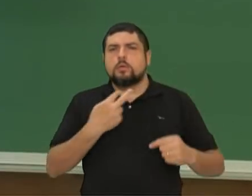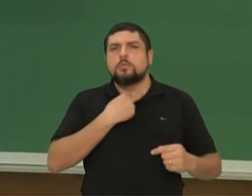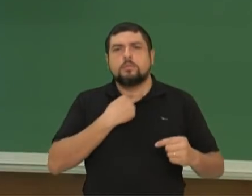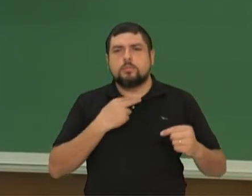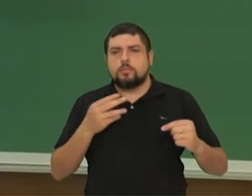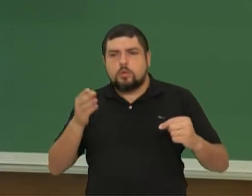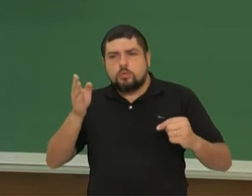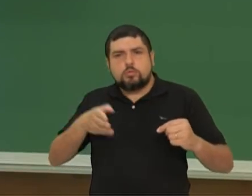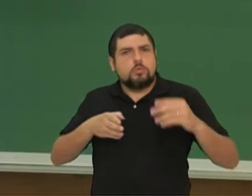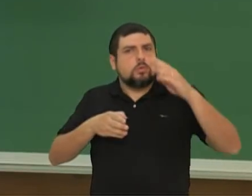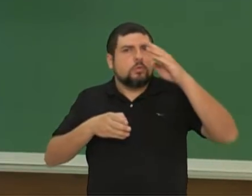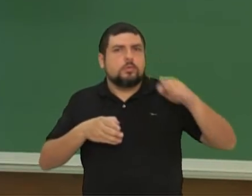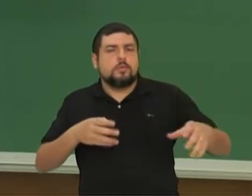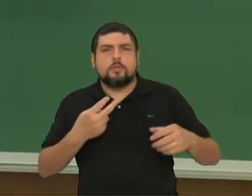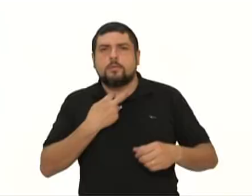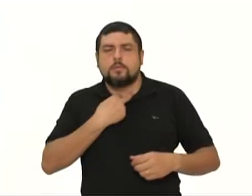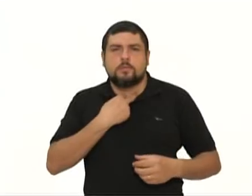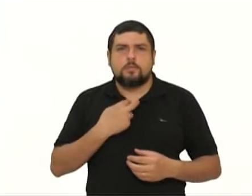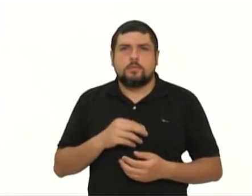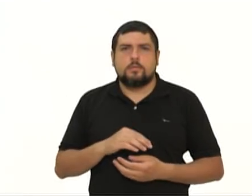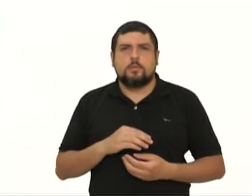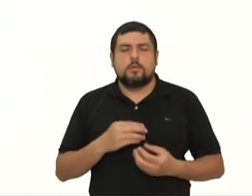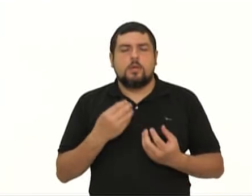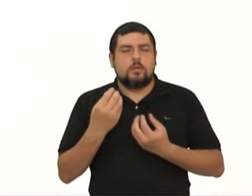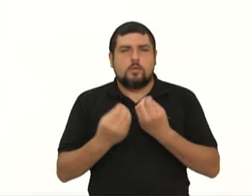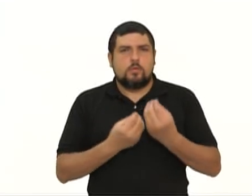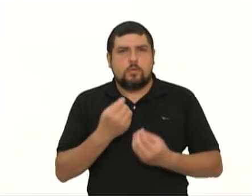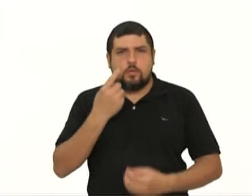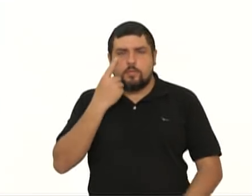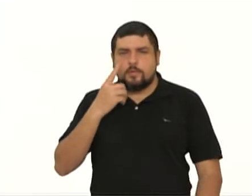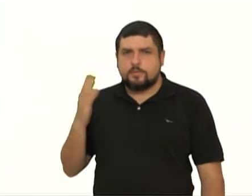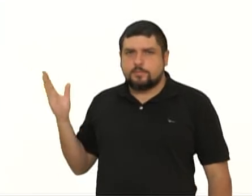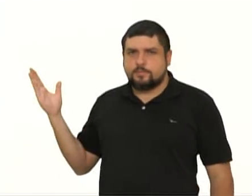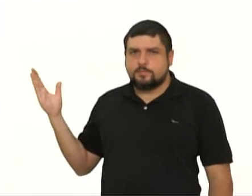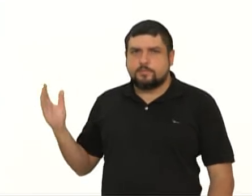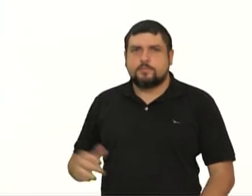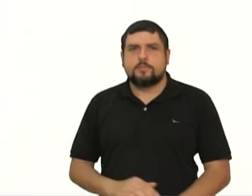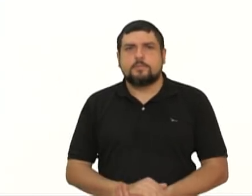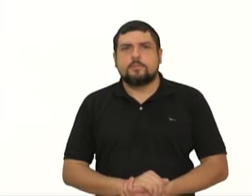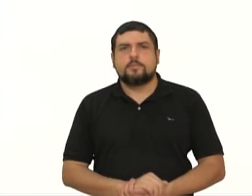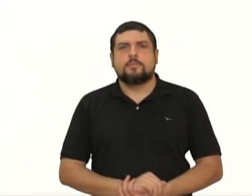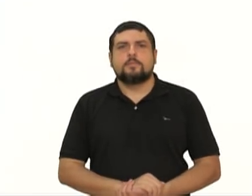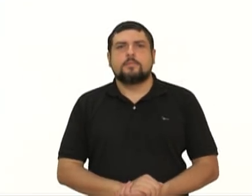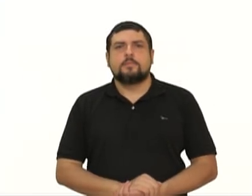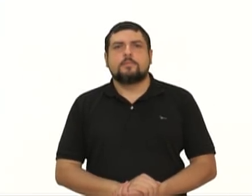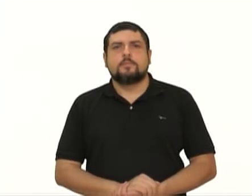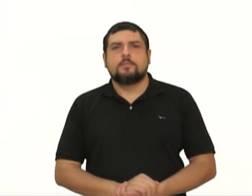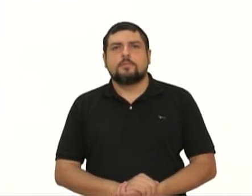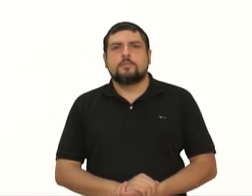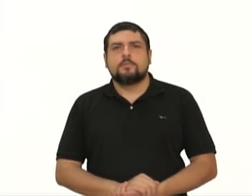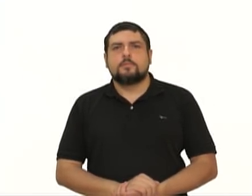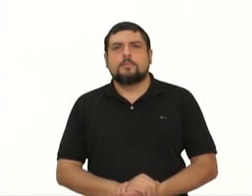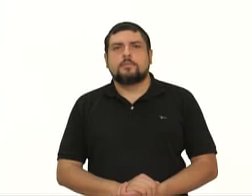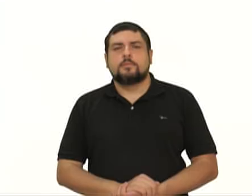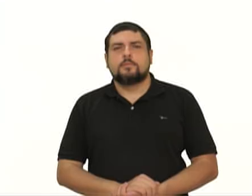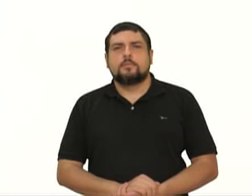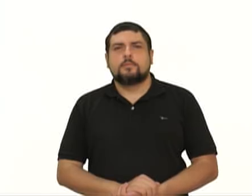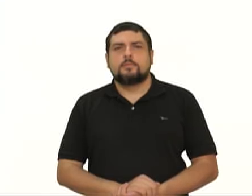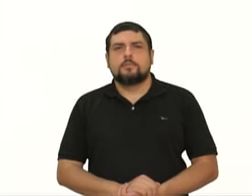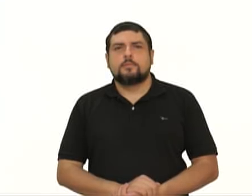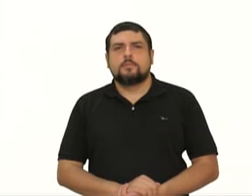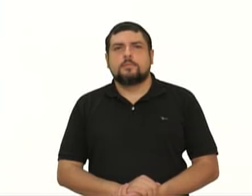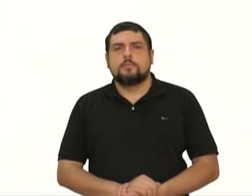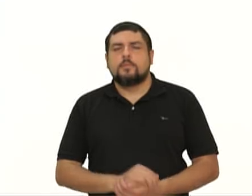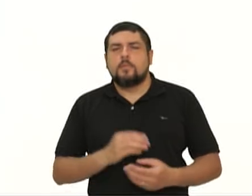a mesma base. Então, aqui, o 2 elevado a 3 está no denominador, a gente escreve a potência lá em cima. Para escrever